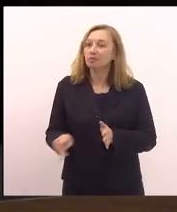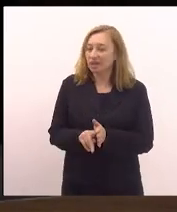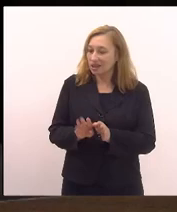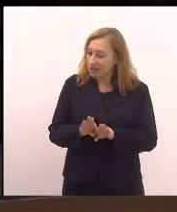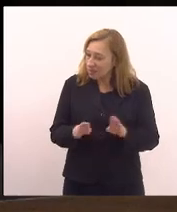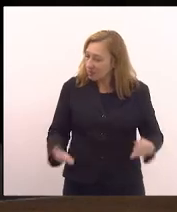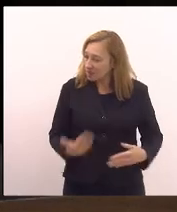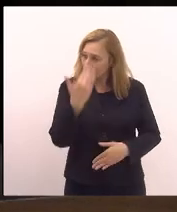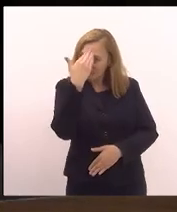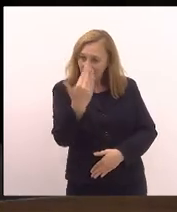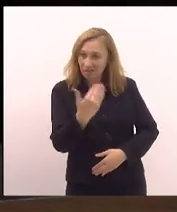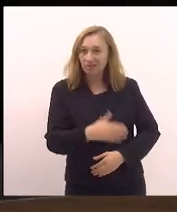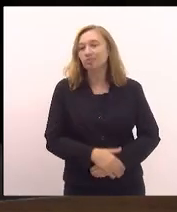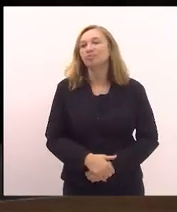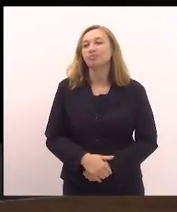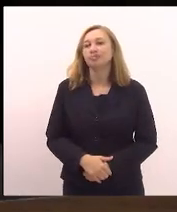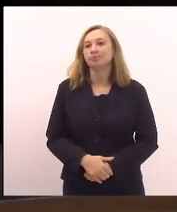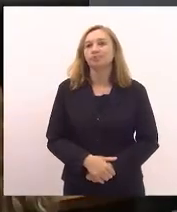obrigada, gente.